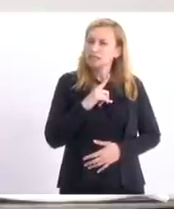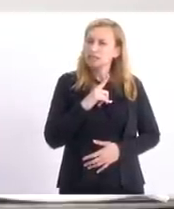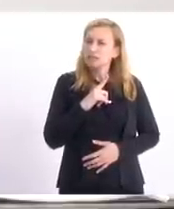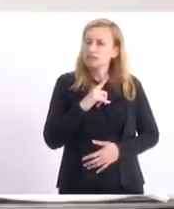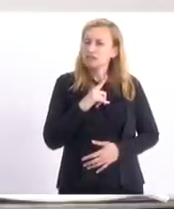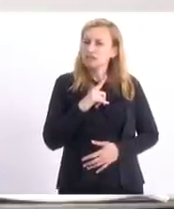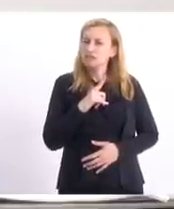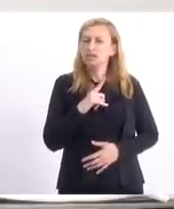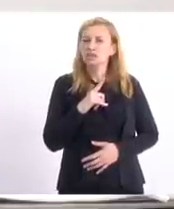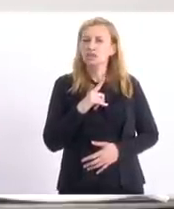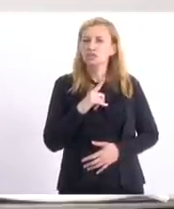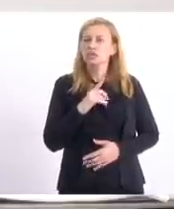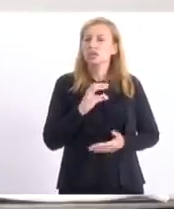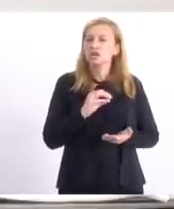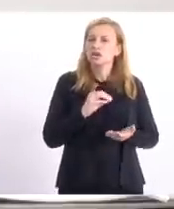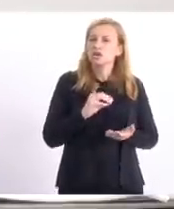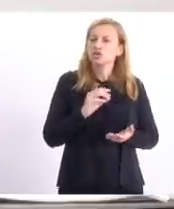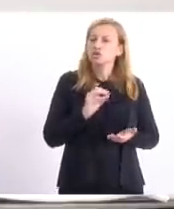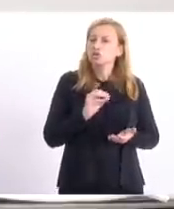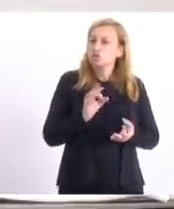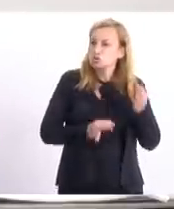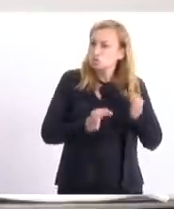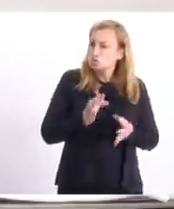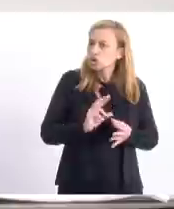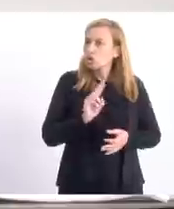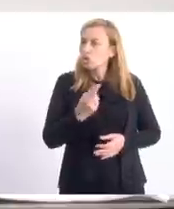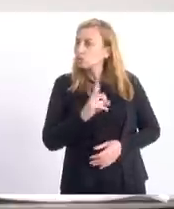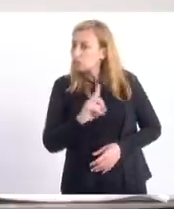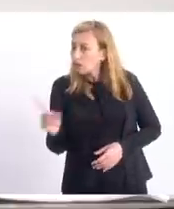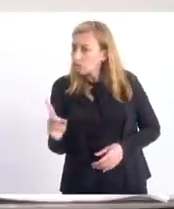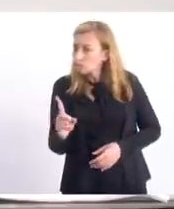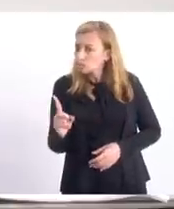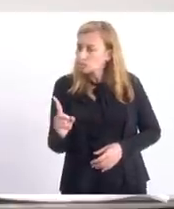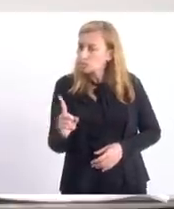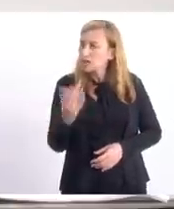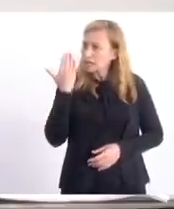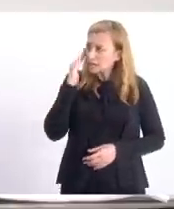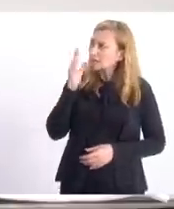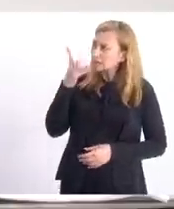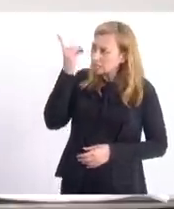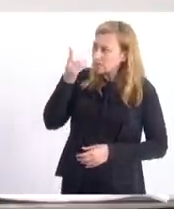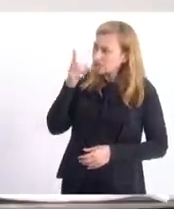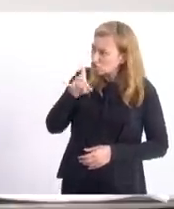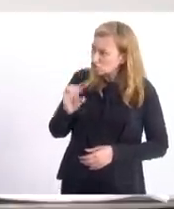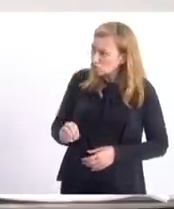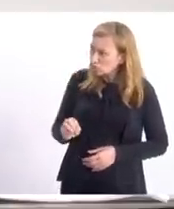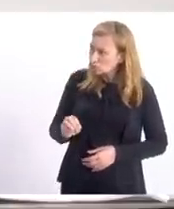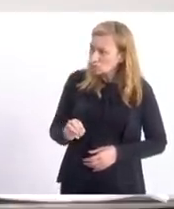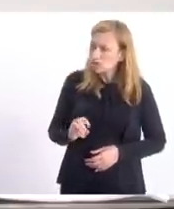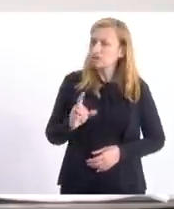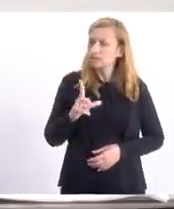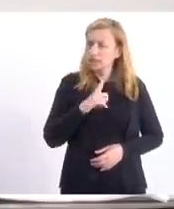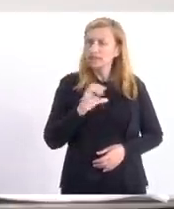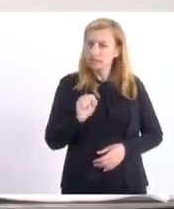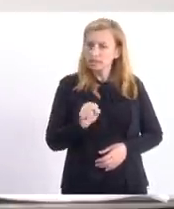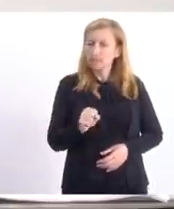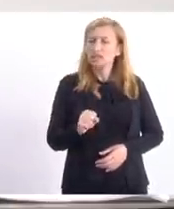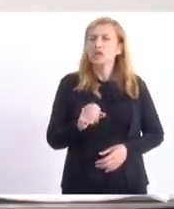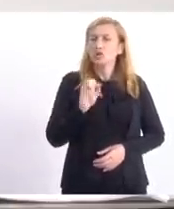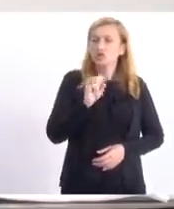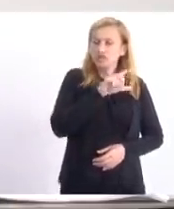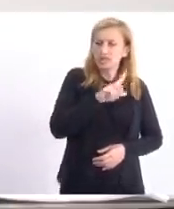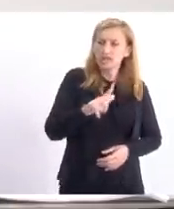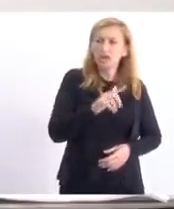Díspare ou não, injusto ou não. E aí é uma questão... Entende, deputado Marcelo Dino? Ela existe. Os oficiais superiores